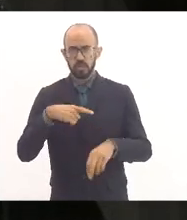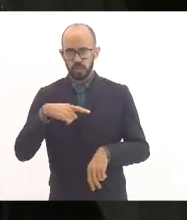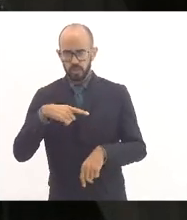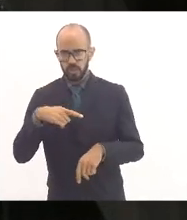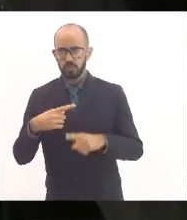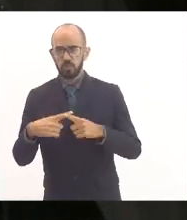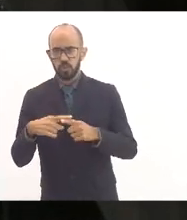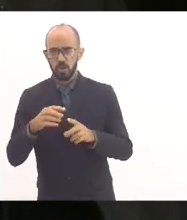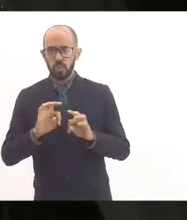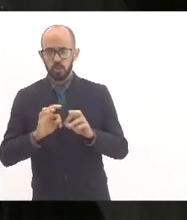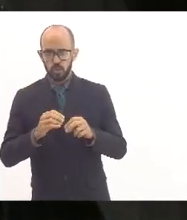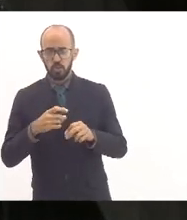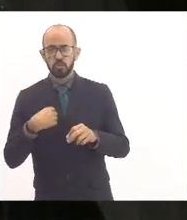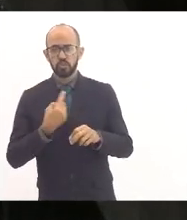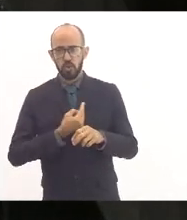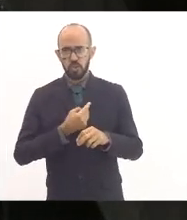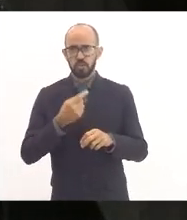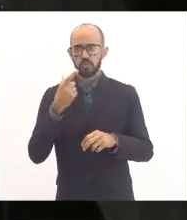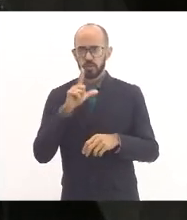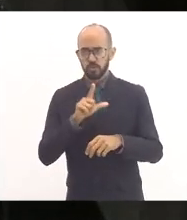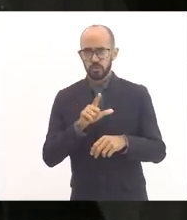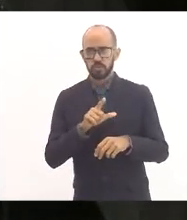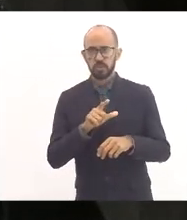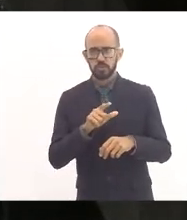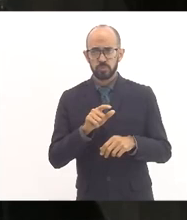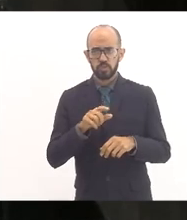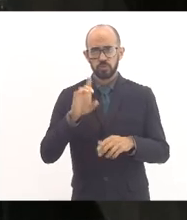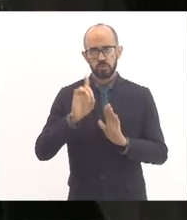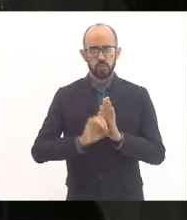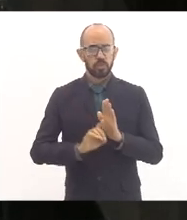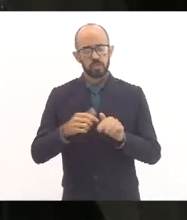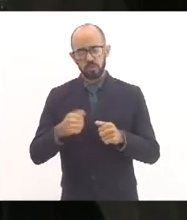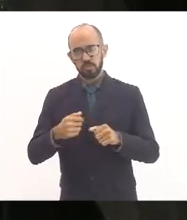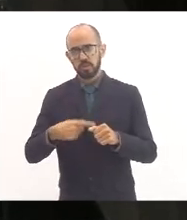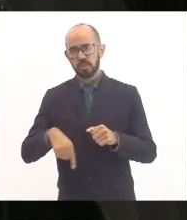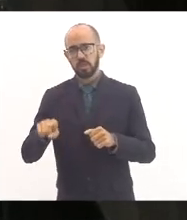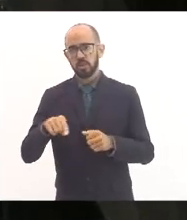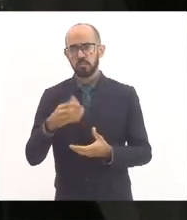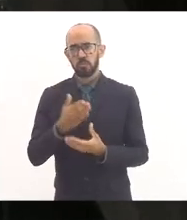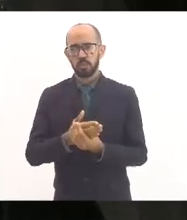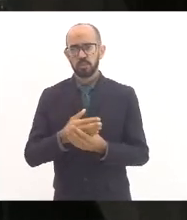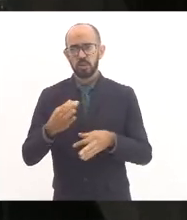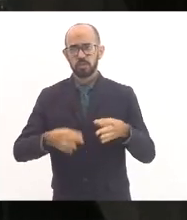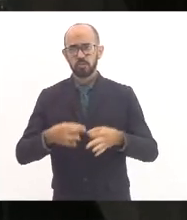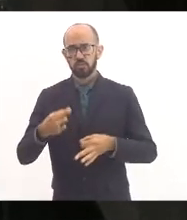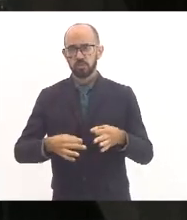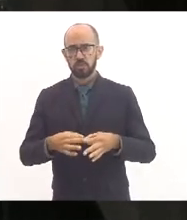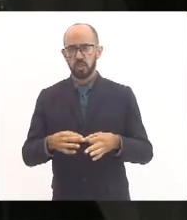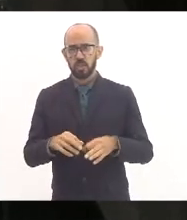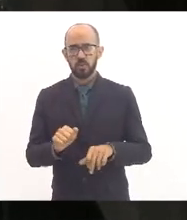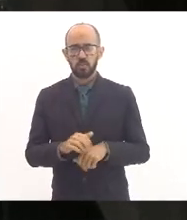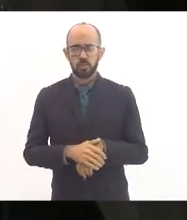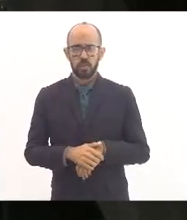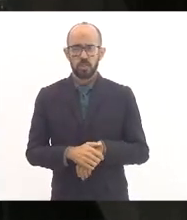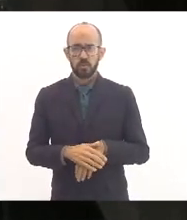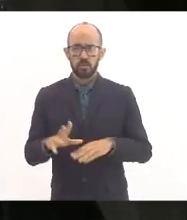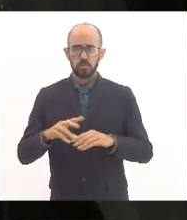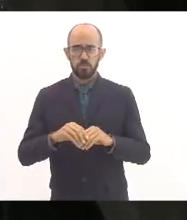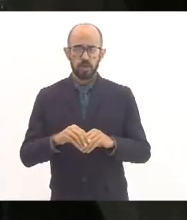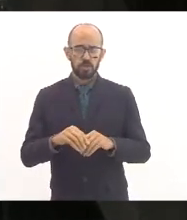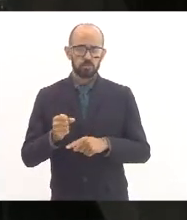at quando queremos a com direito temos que na justiça é o a incidência de HP do adicional noturno